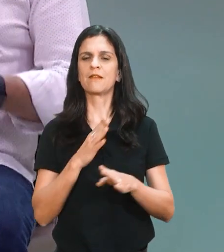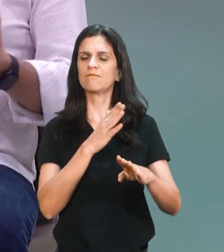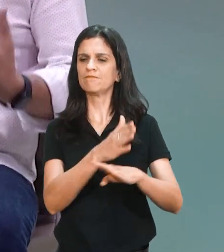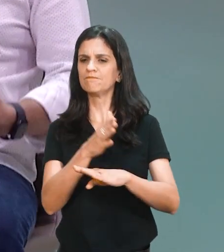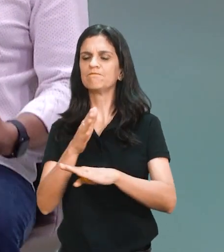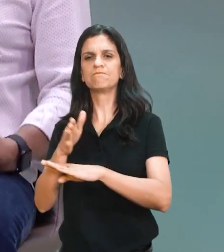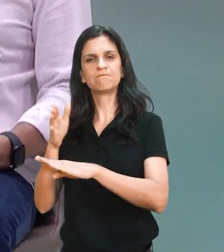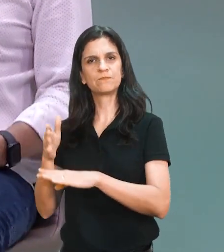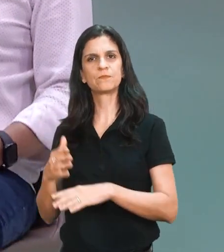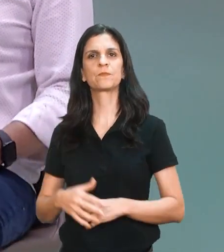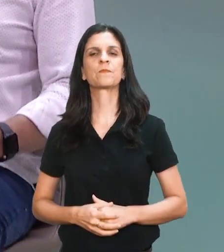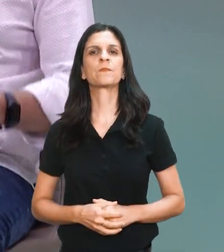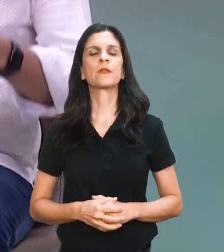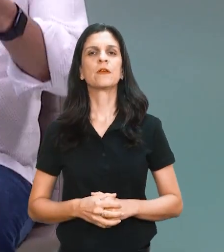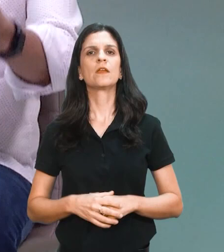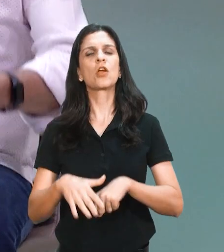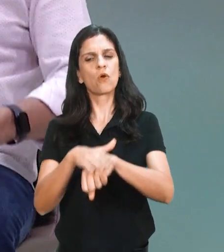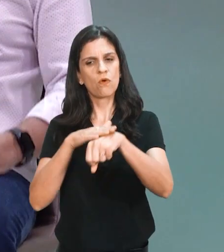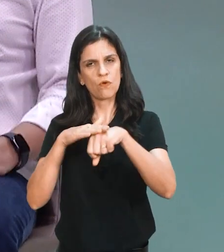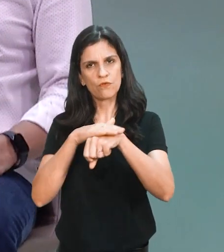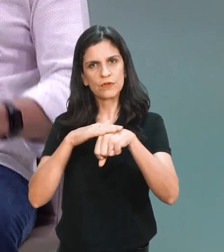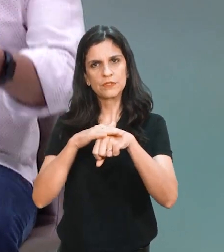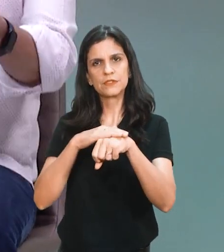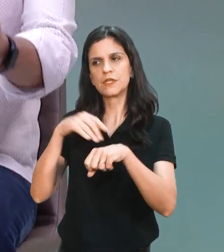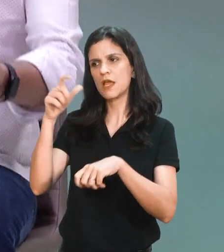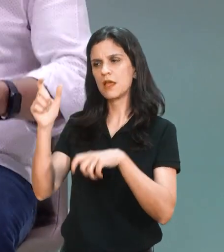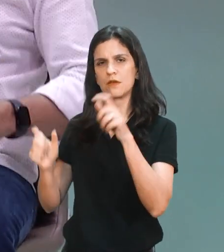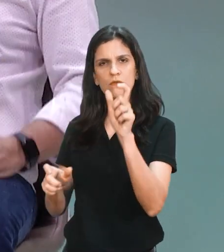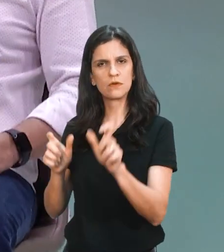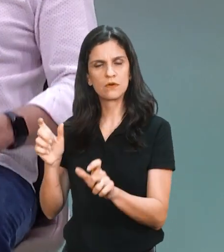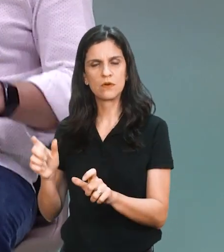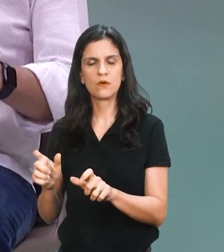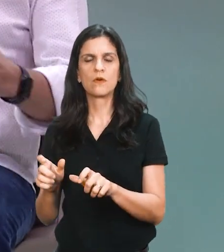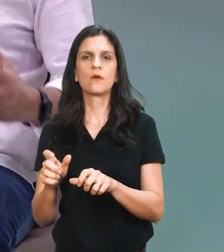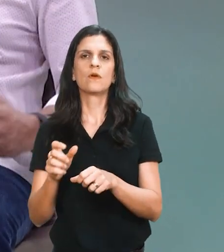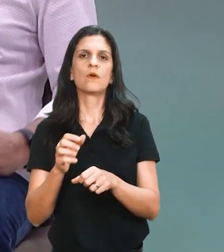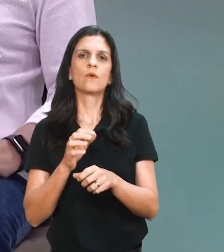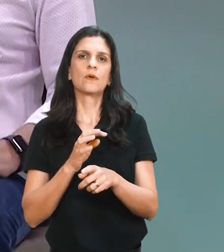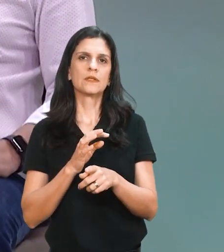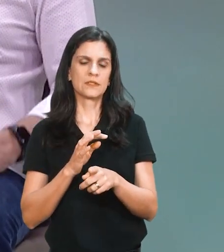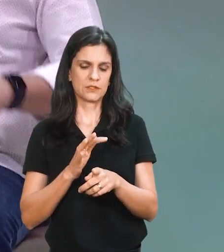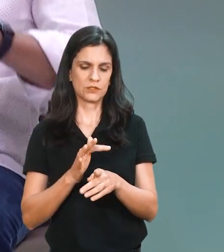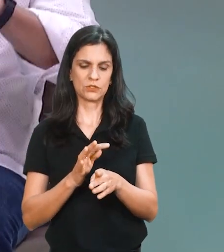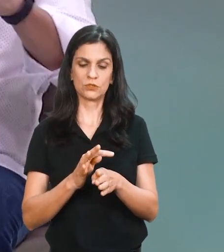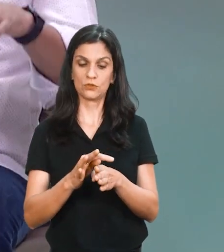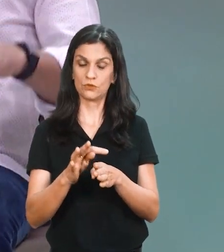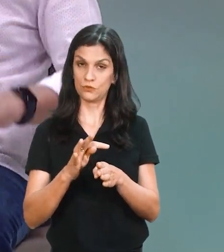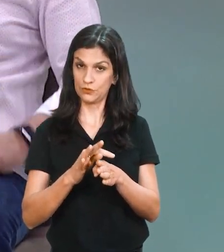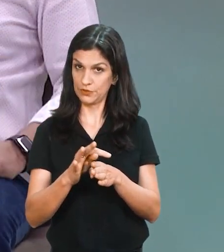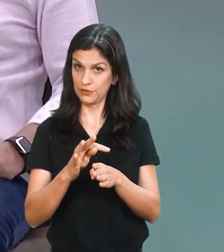eu já tinha conversado com algumas conselheiras, né? Conversei com o Adriano, que também é hoje é o presidente